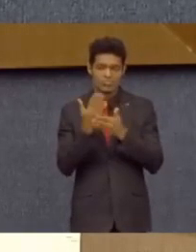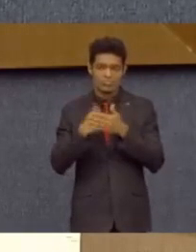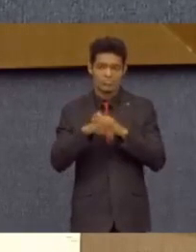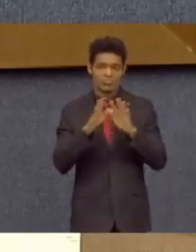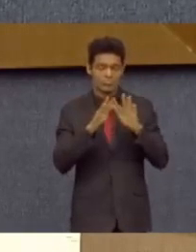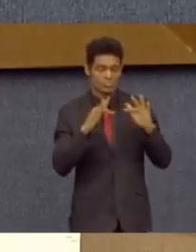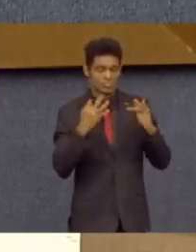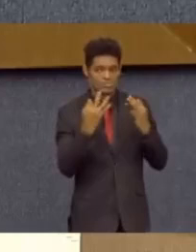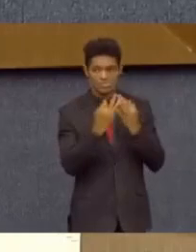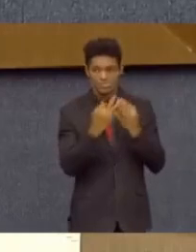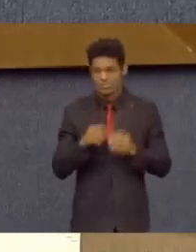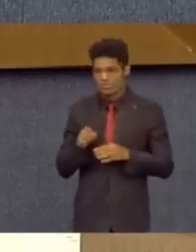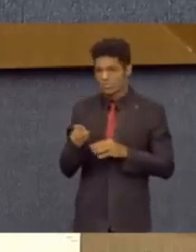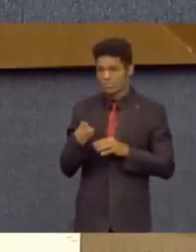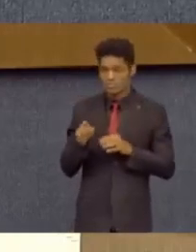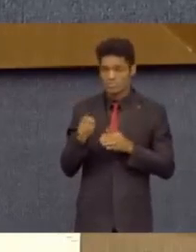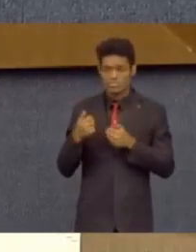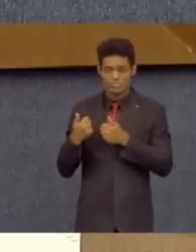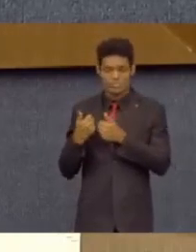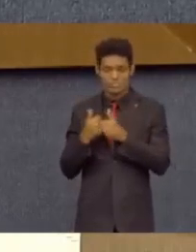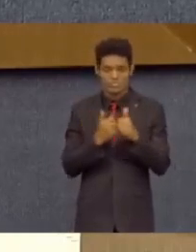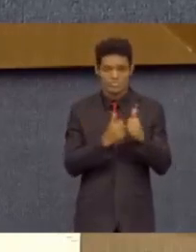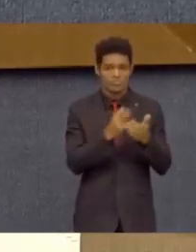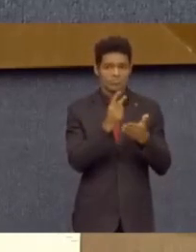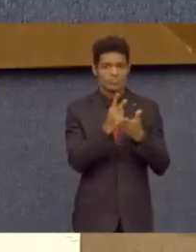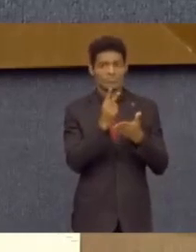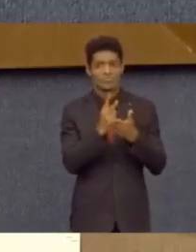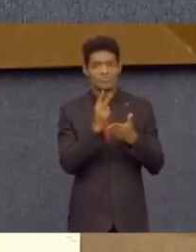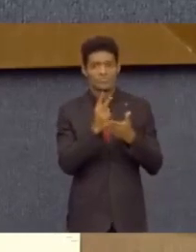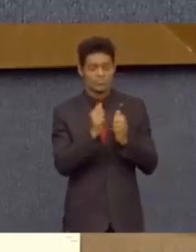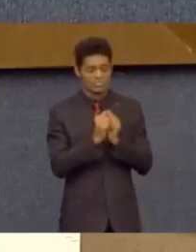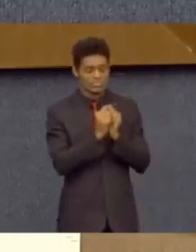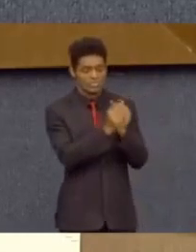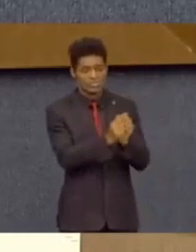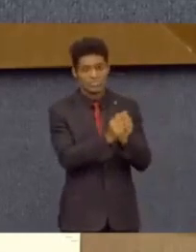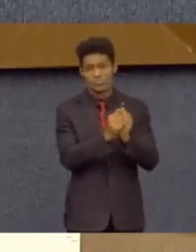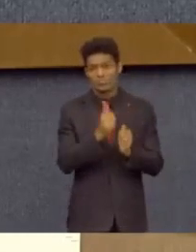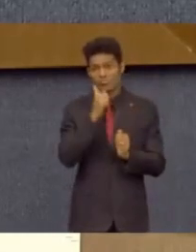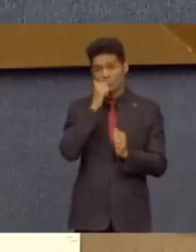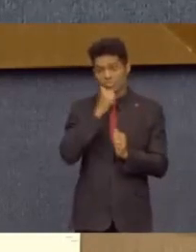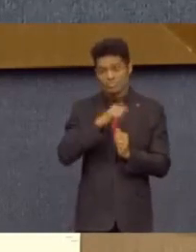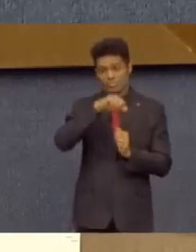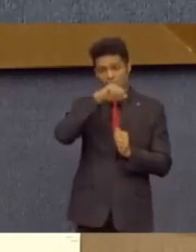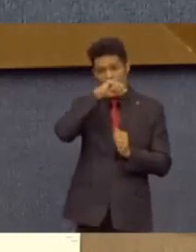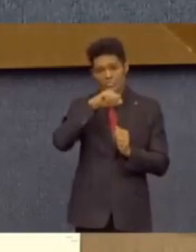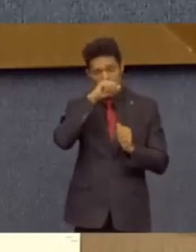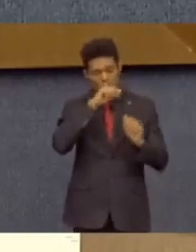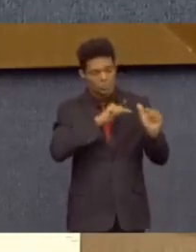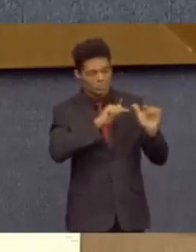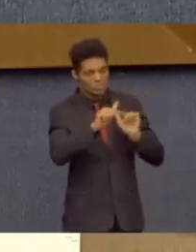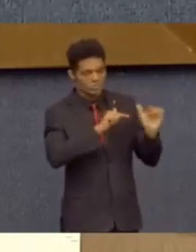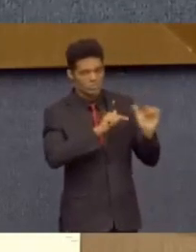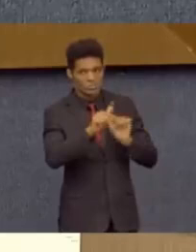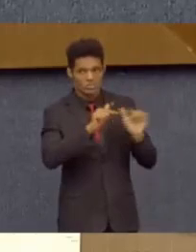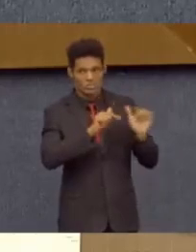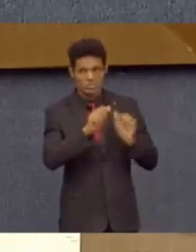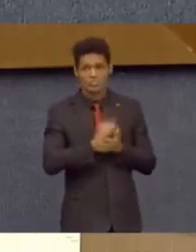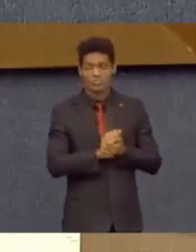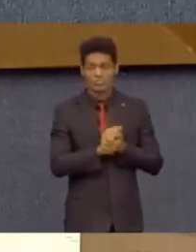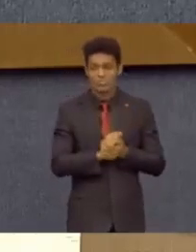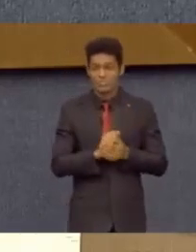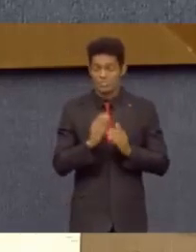Jefferson acompanhava a mãe Simone no seu trabalho, na casa de retiro, para rezar na